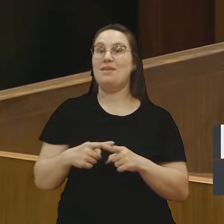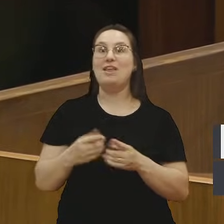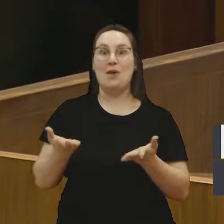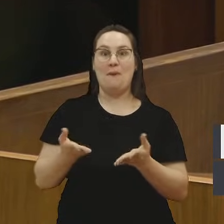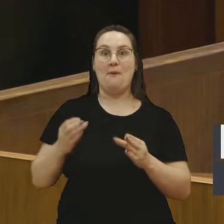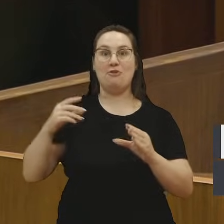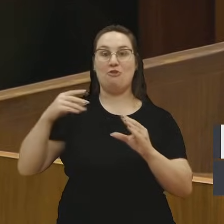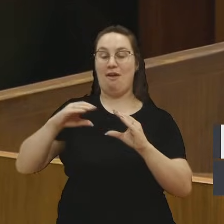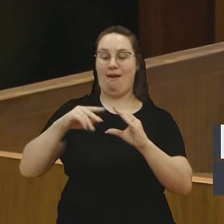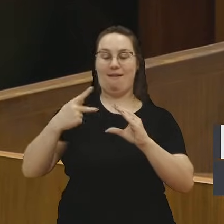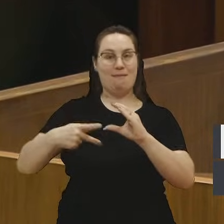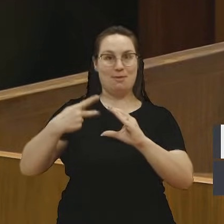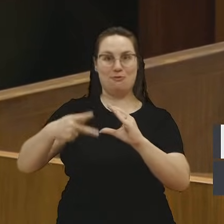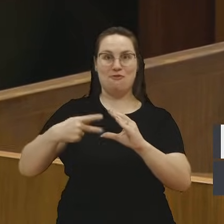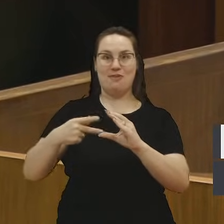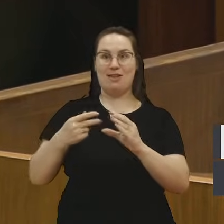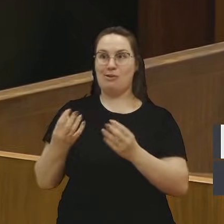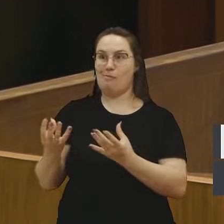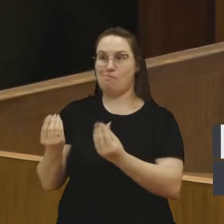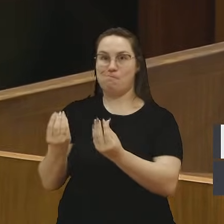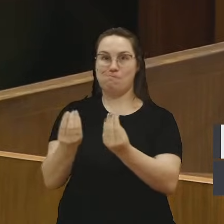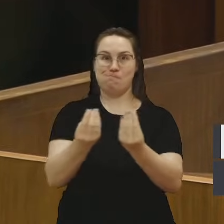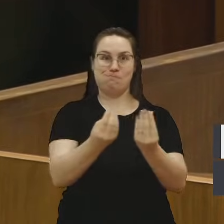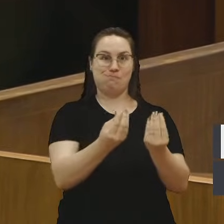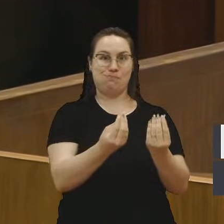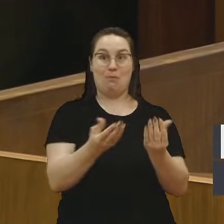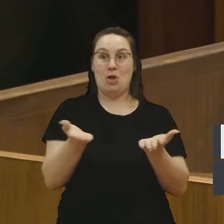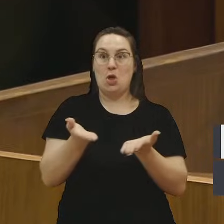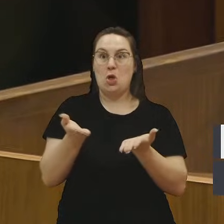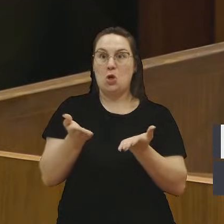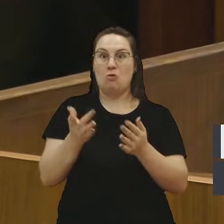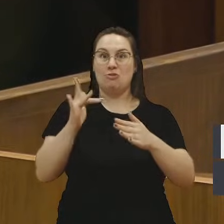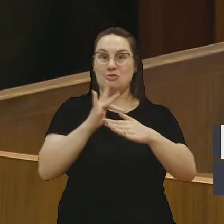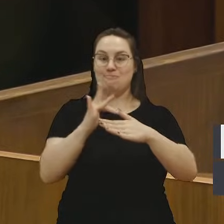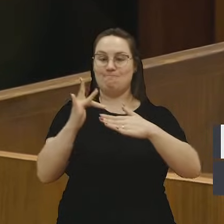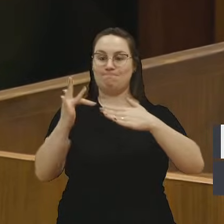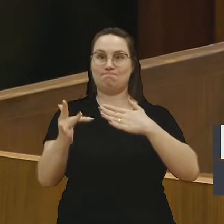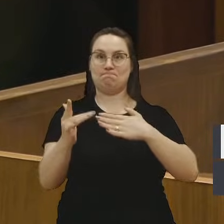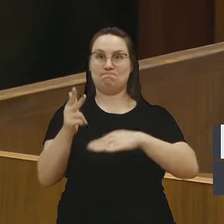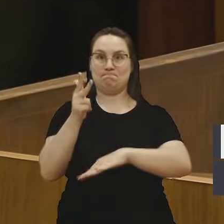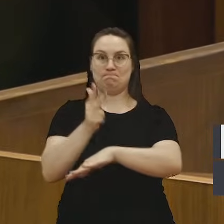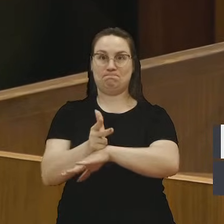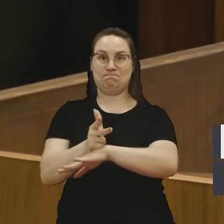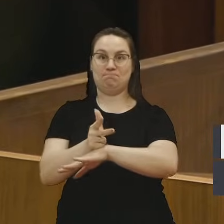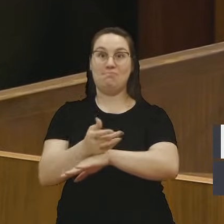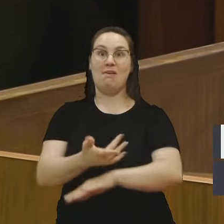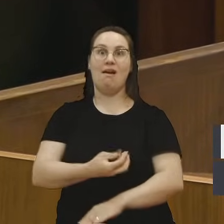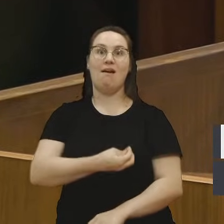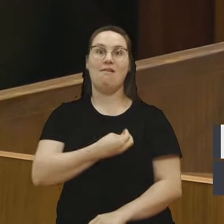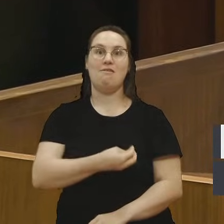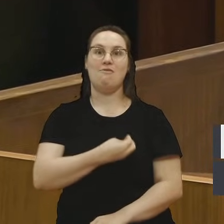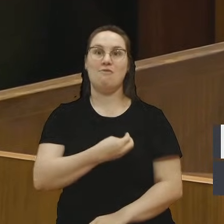lotada. E é a primeira edição com transmissão ao vivo pela TV Câmara. Edição que teve